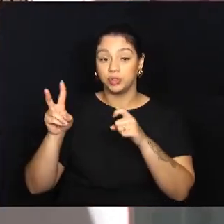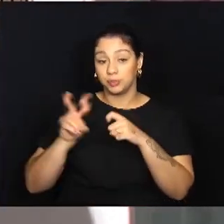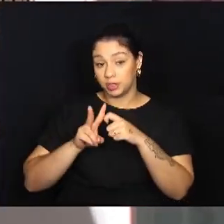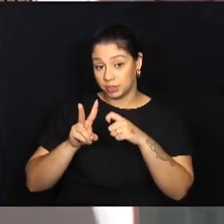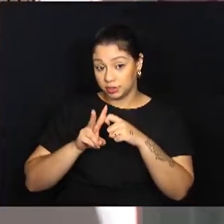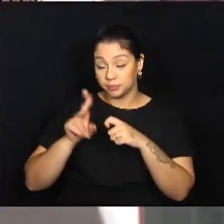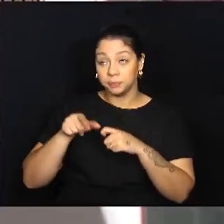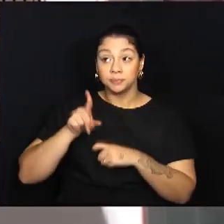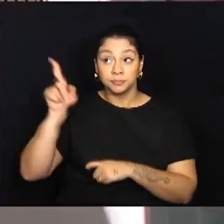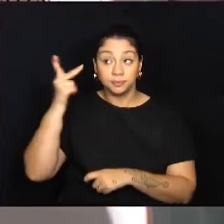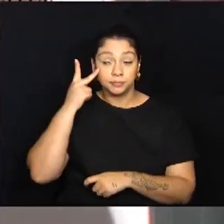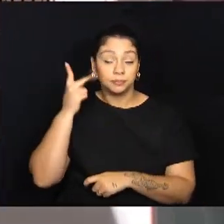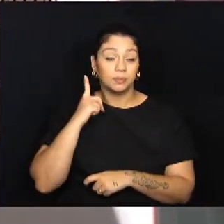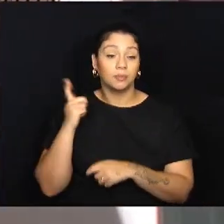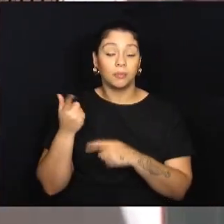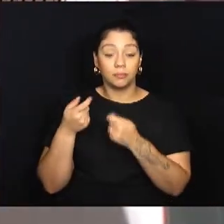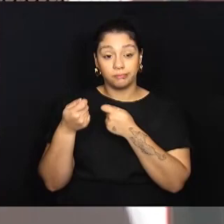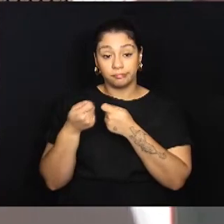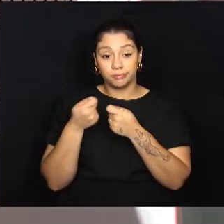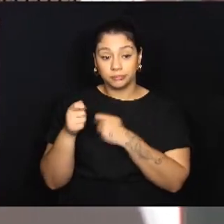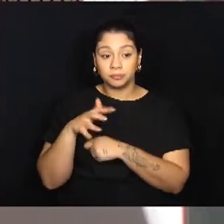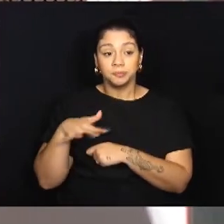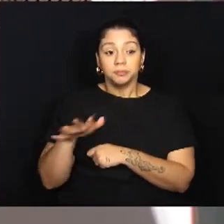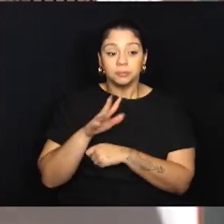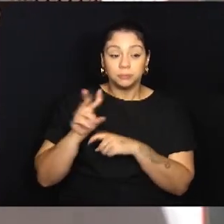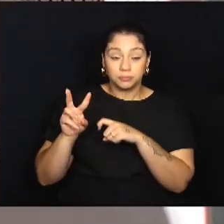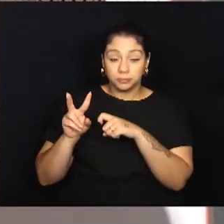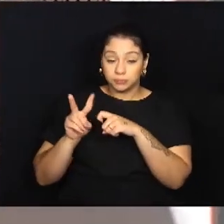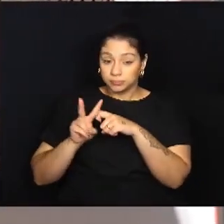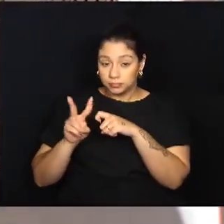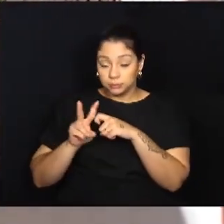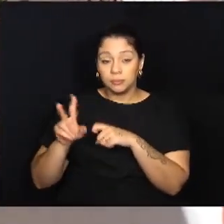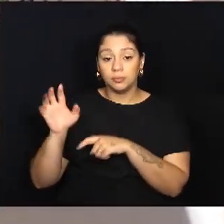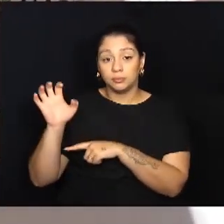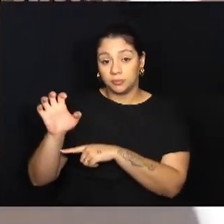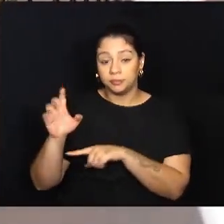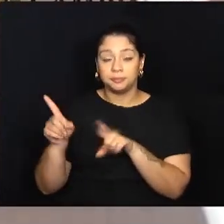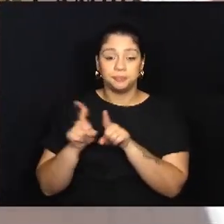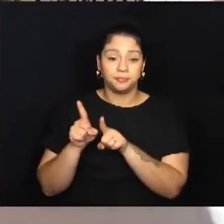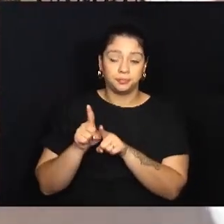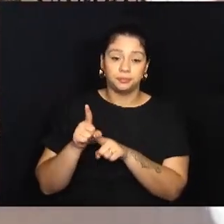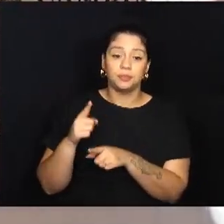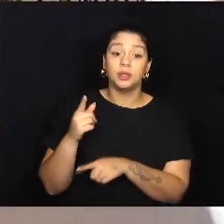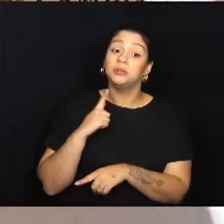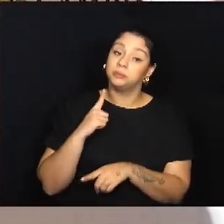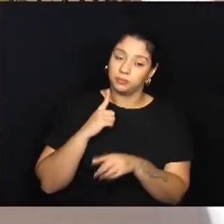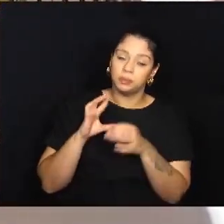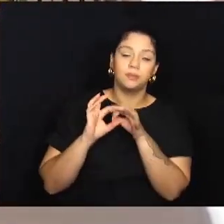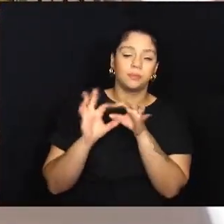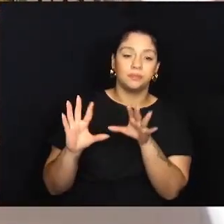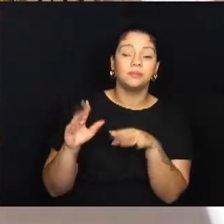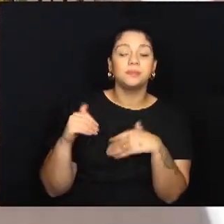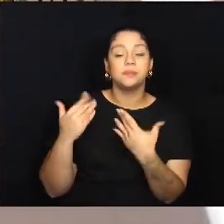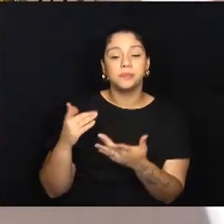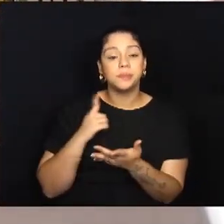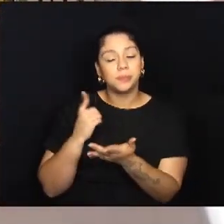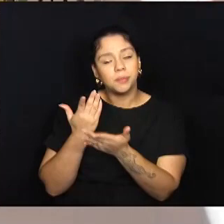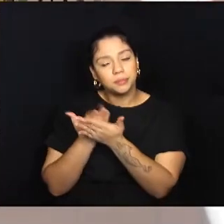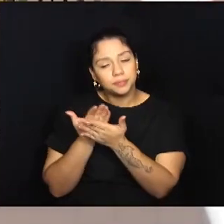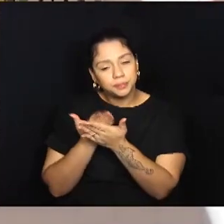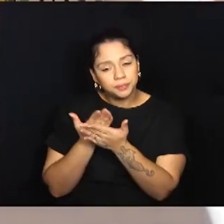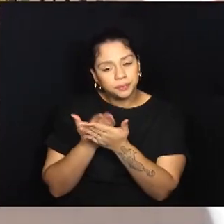que controla, né, o setor veterinário no estado, no Brasil, e eles sim autorizam. Então a gente faz um estudo,